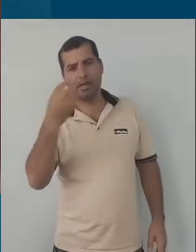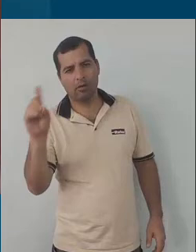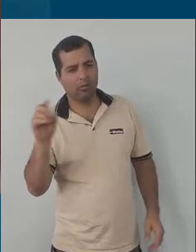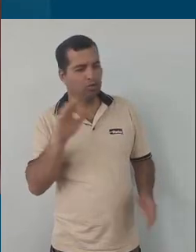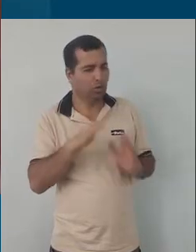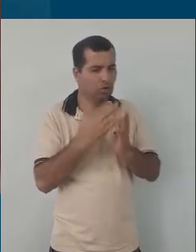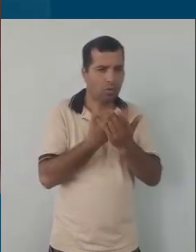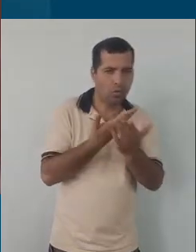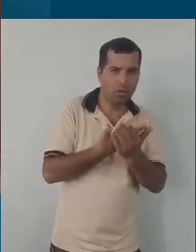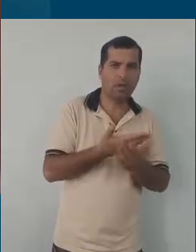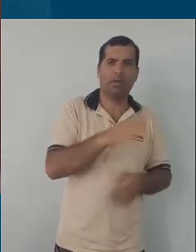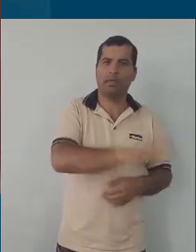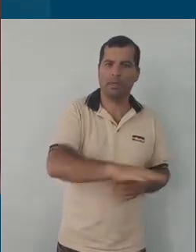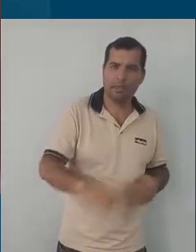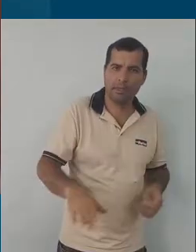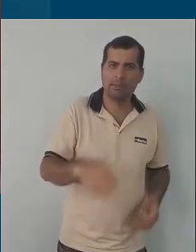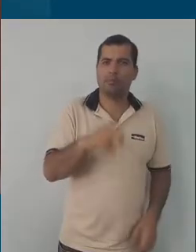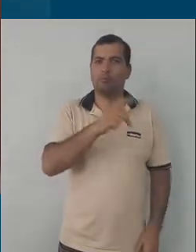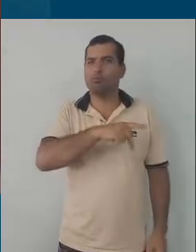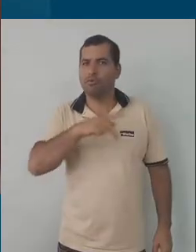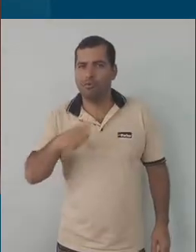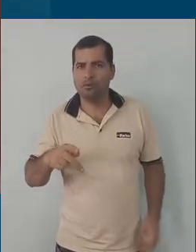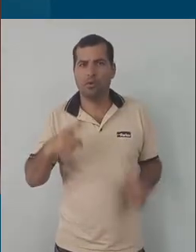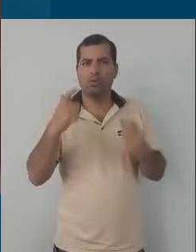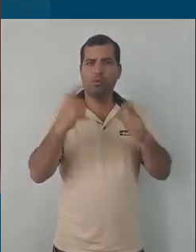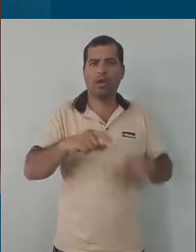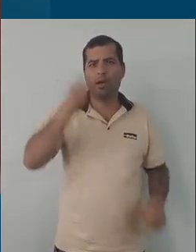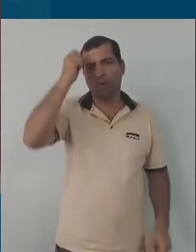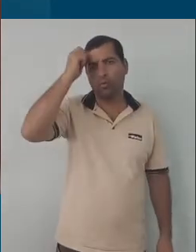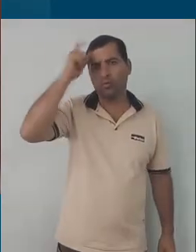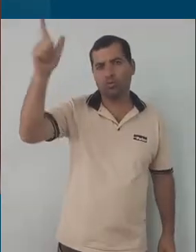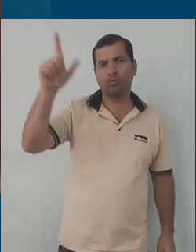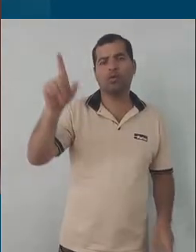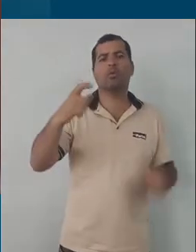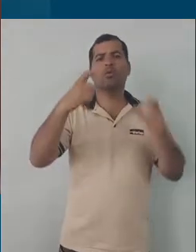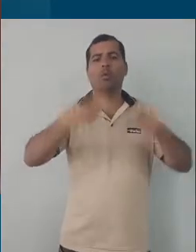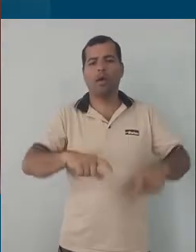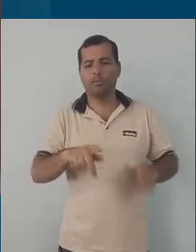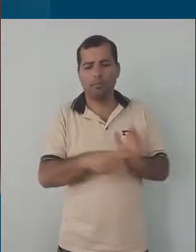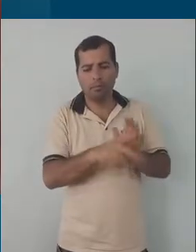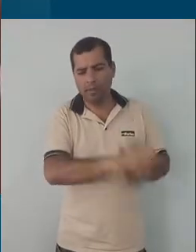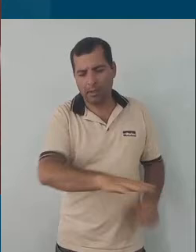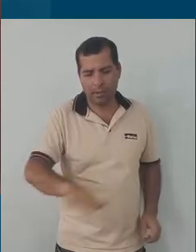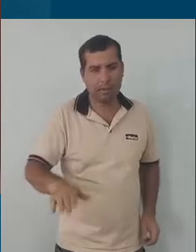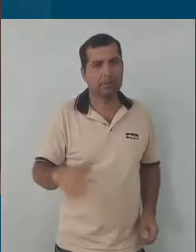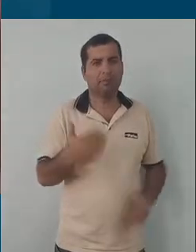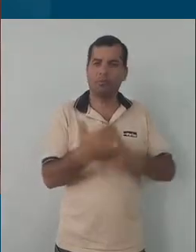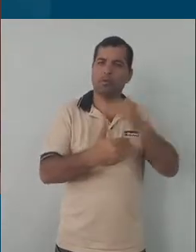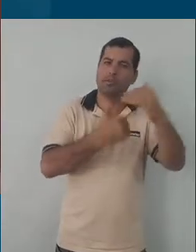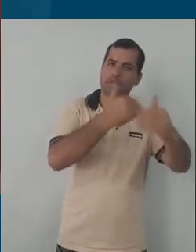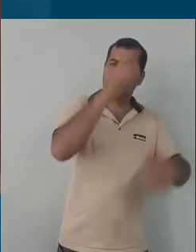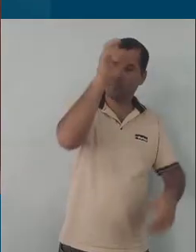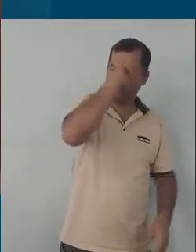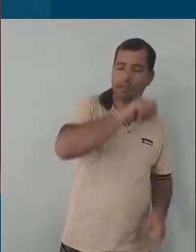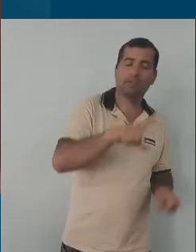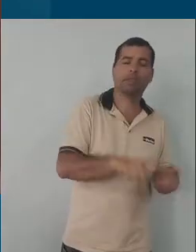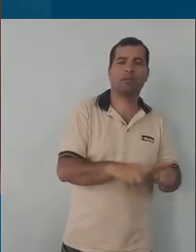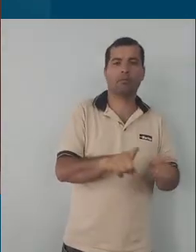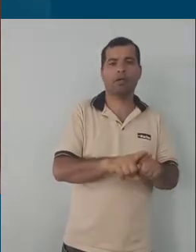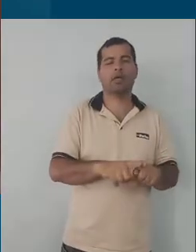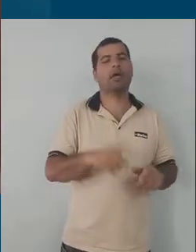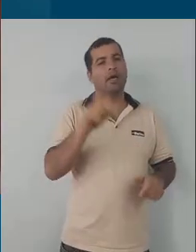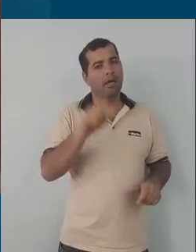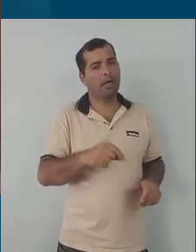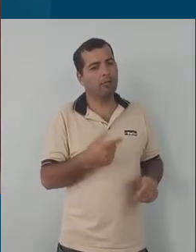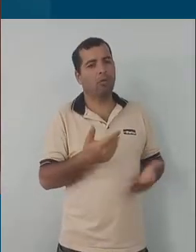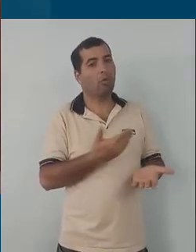de papel do professor, de lugar da cultura, de lugar da criança no processo de aprender. Eu acho que esse é o primeiro passo para